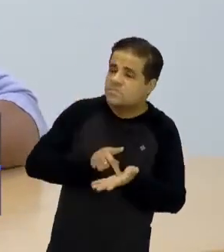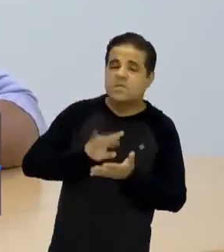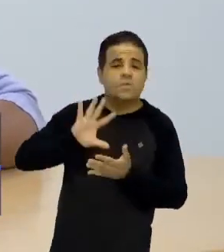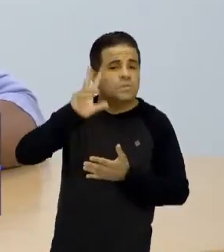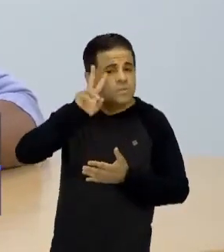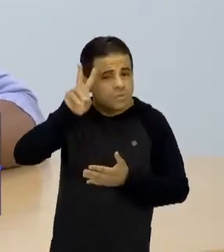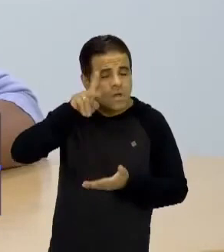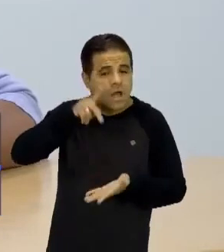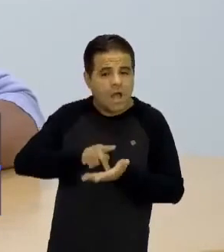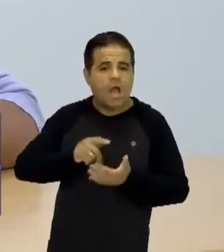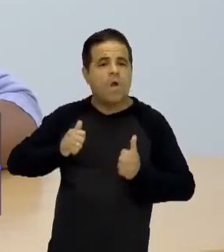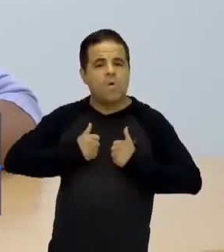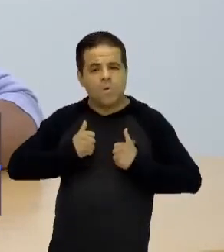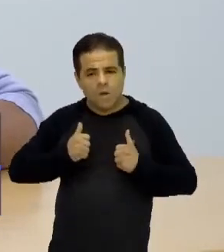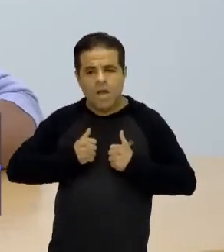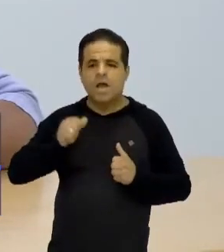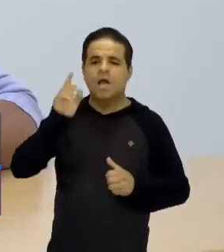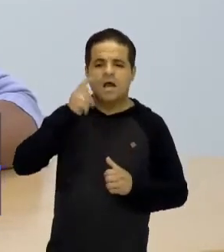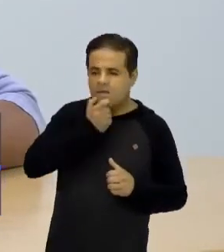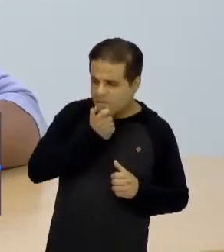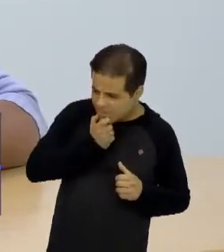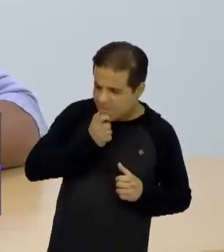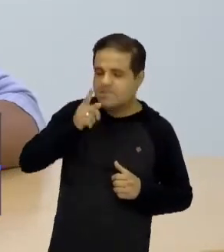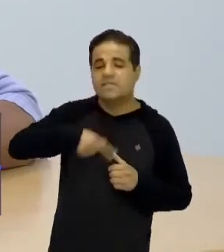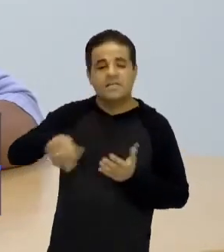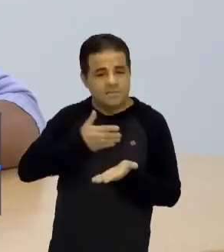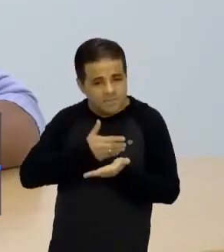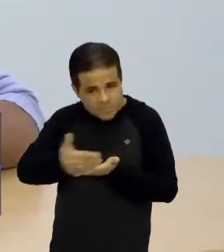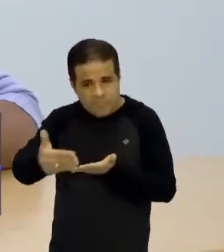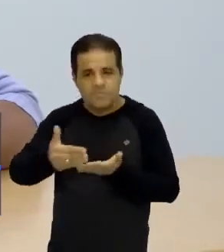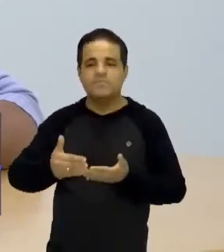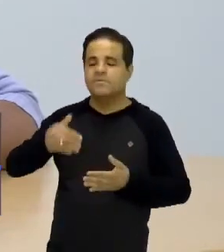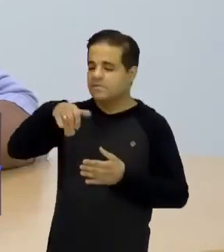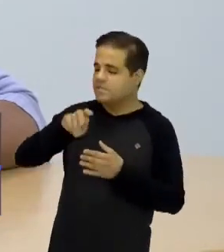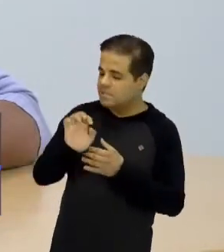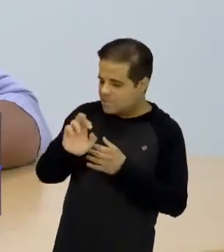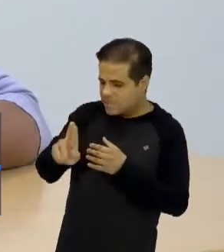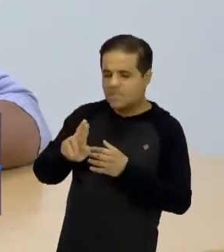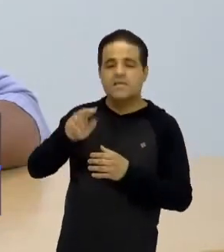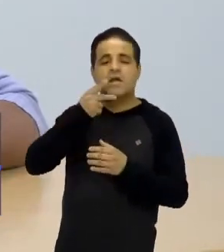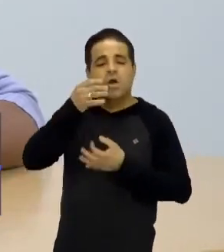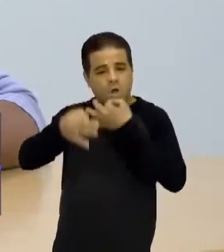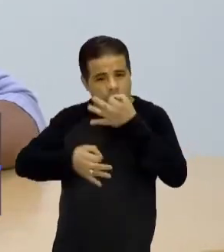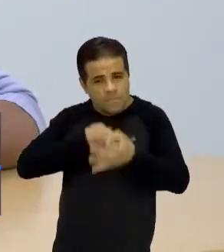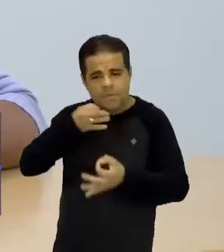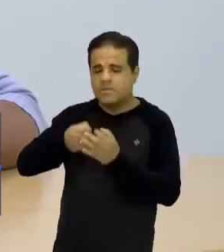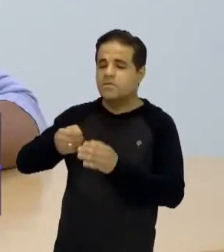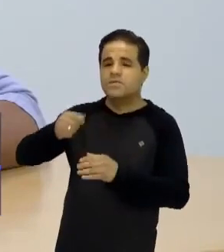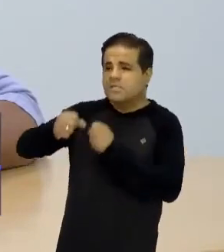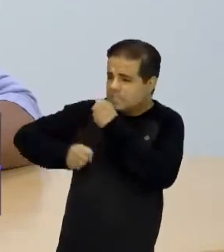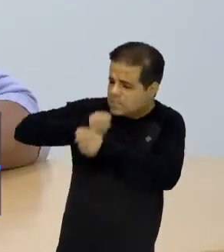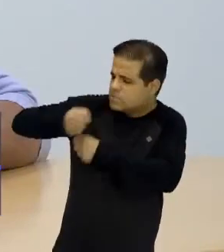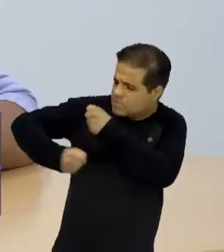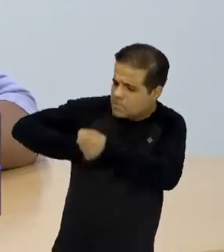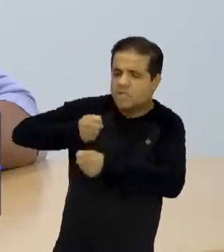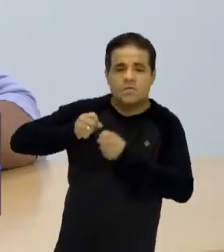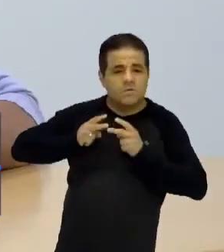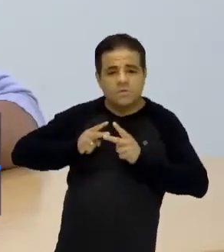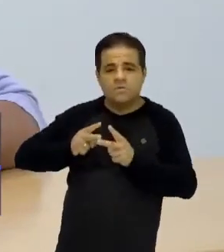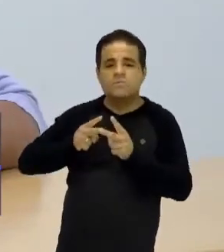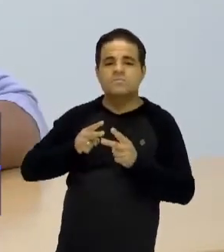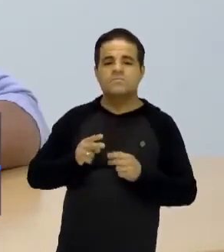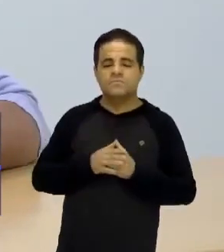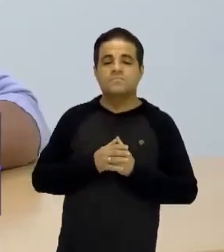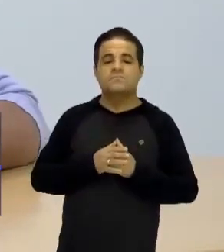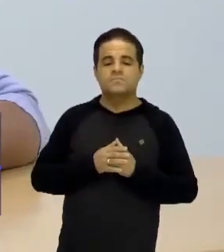Ruanda, né? A pessoa gostou do vídeo que é em inglês. Partir da África é um extermínio. A pessoa comentou aqui. Anos se passam e continua a impunidade,